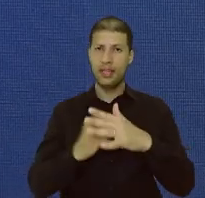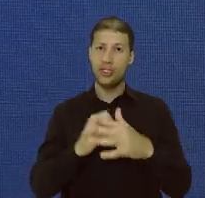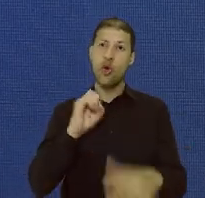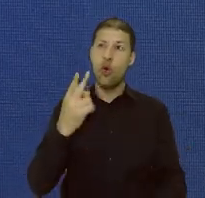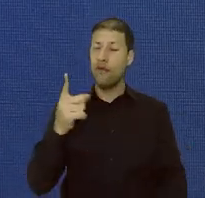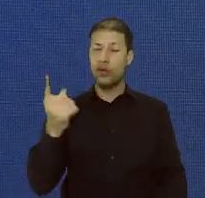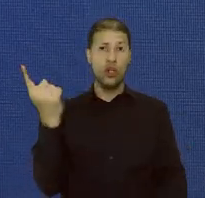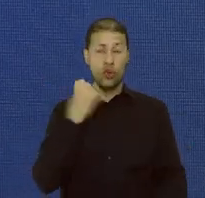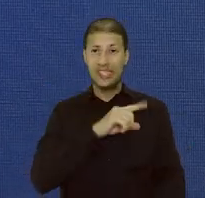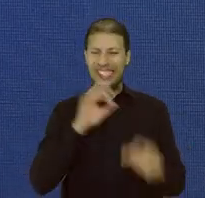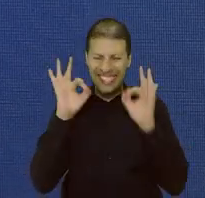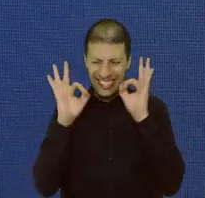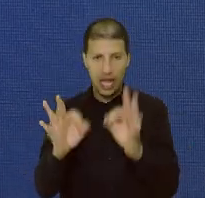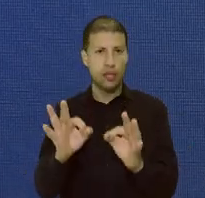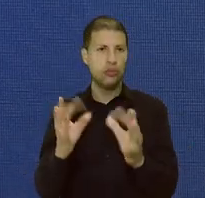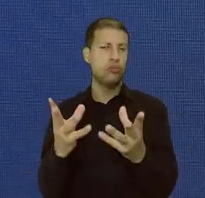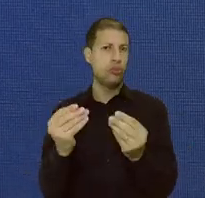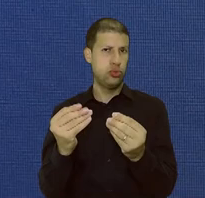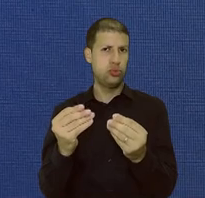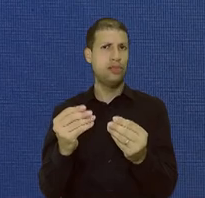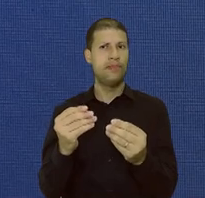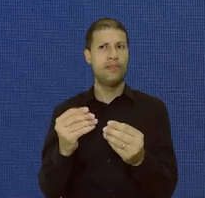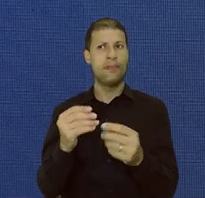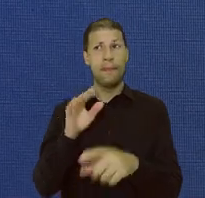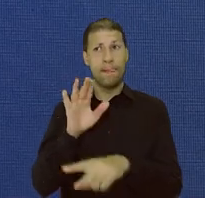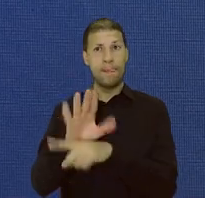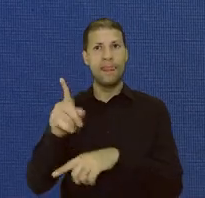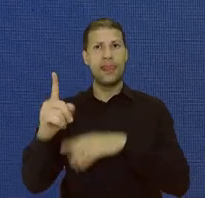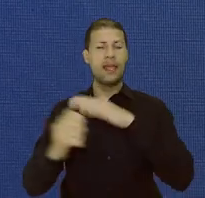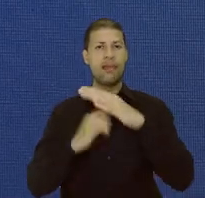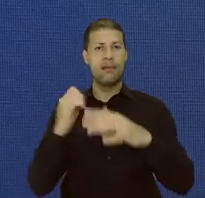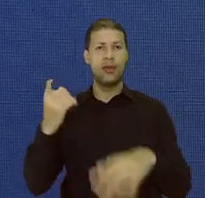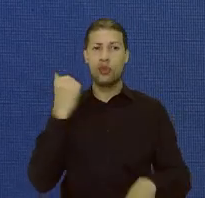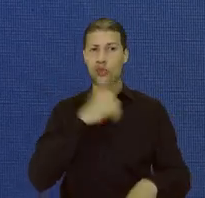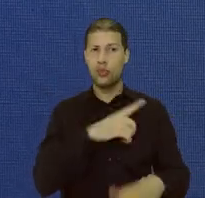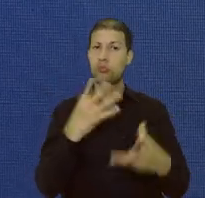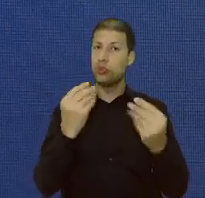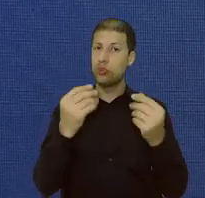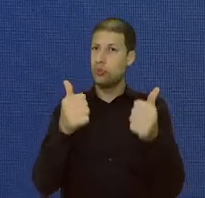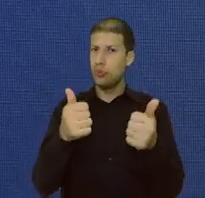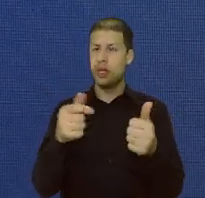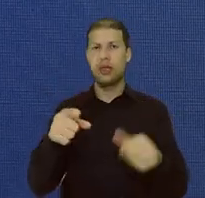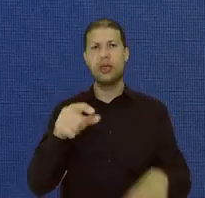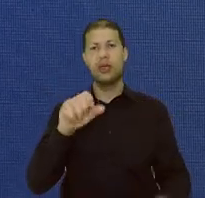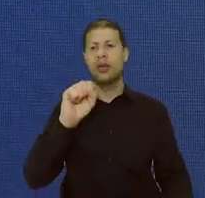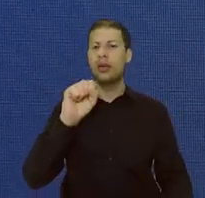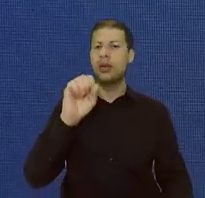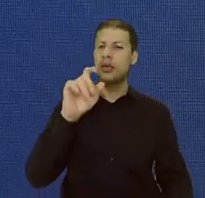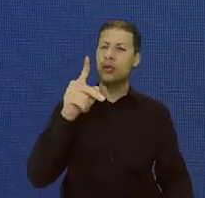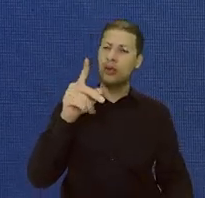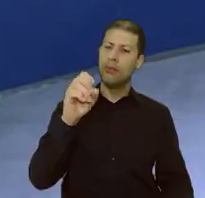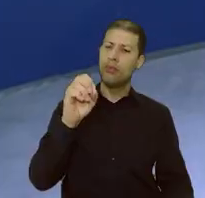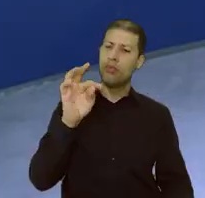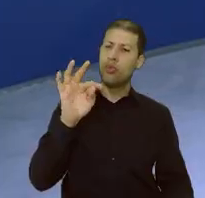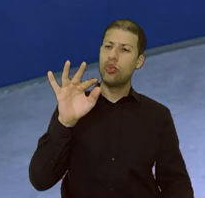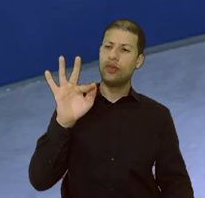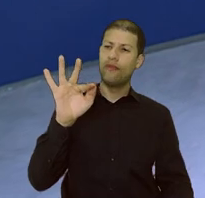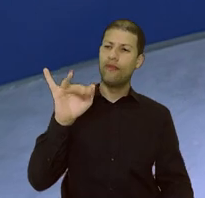tem negócio de consumo que escalaram super bem no Brasil né Spotify próprio Facebook Google